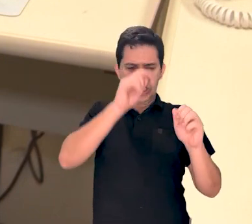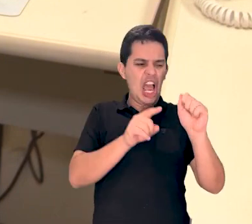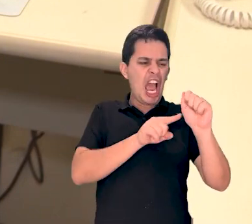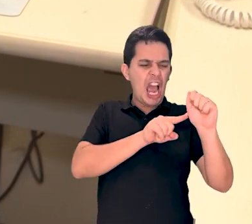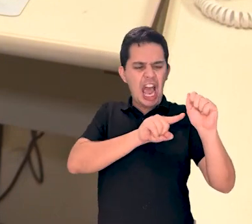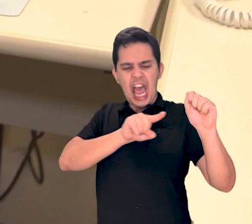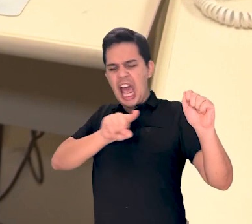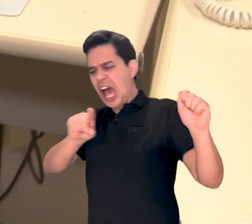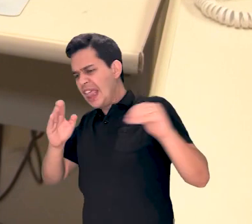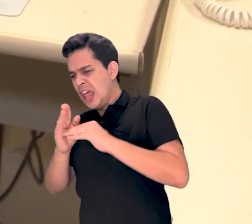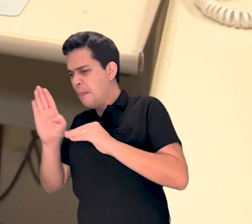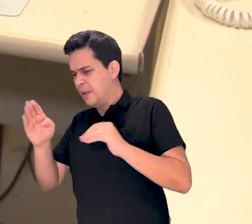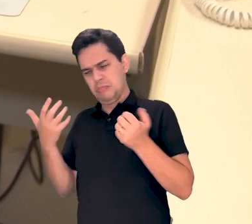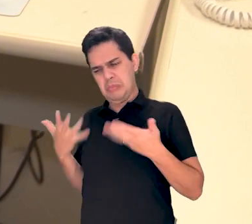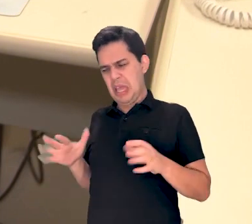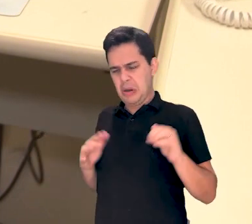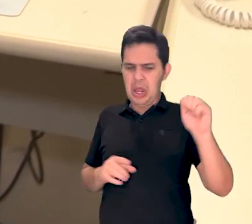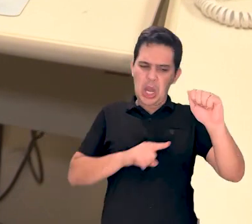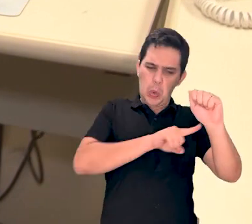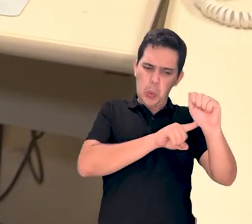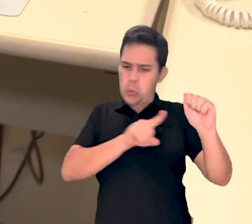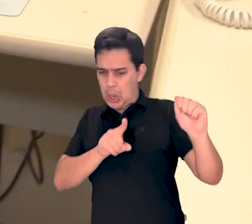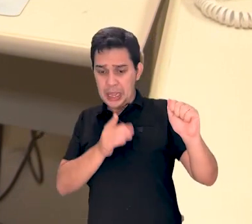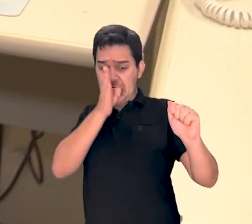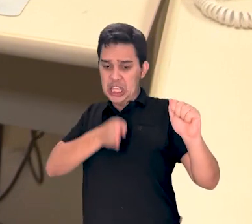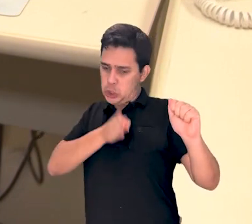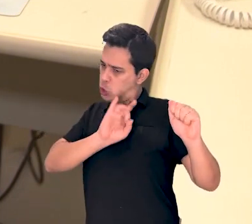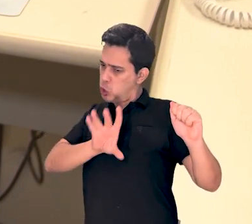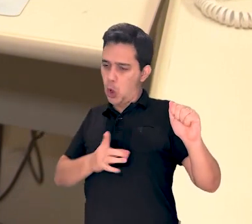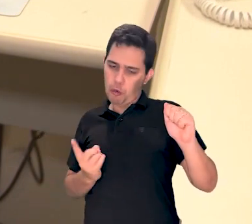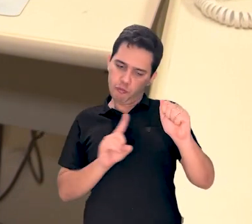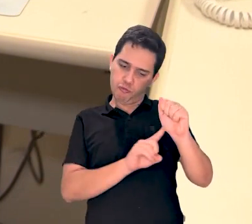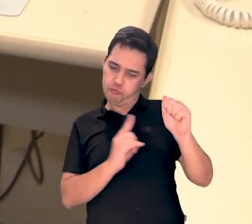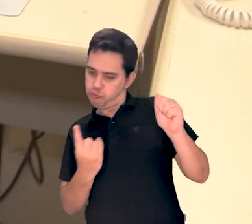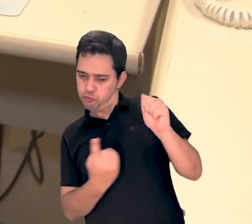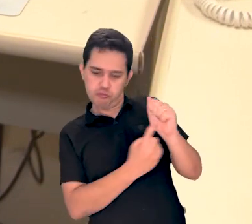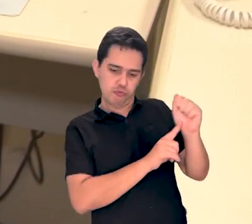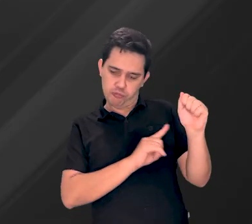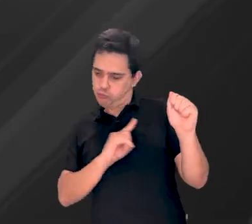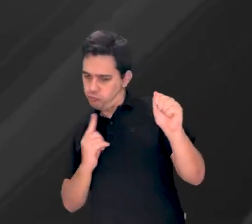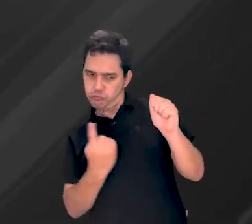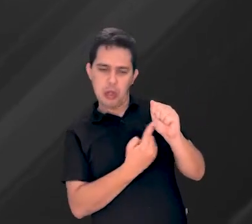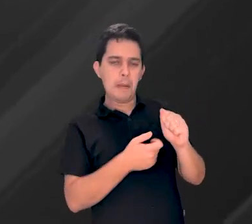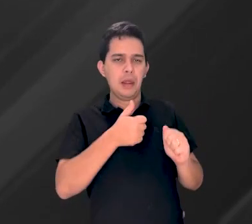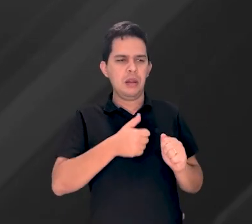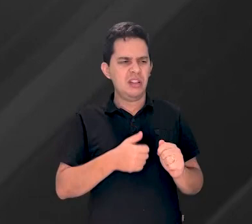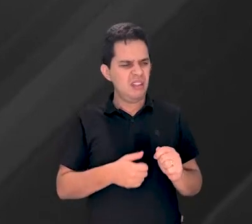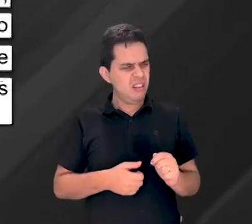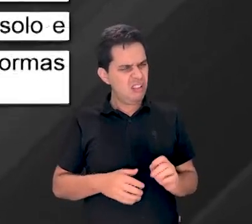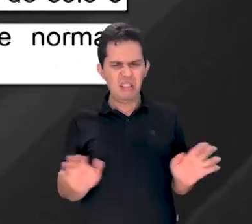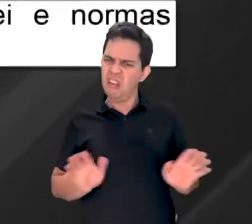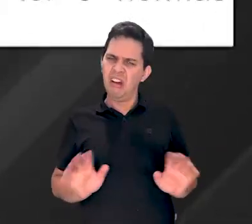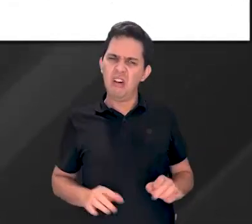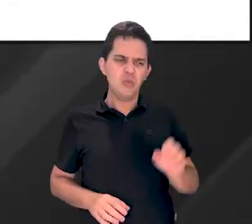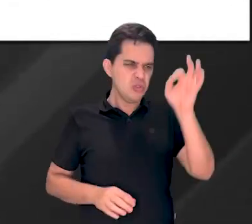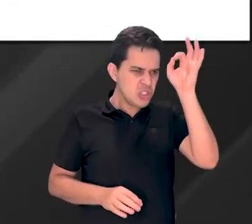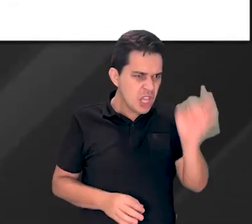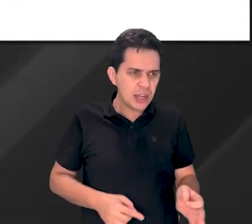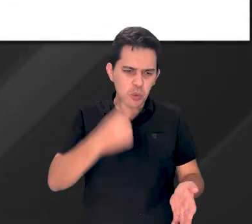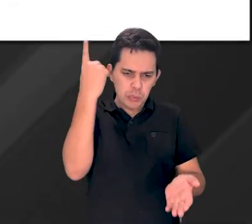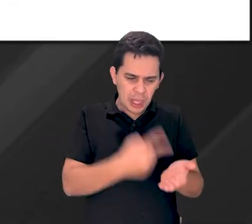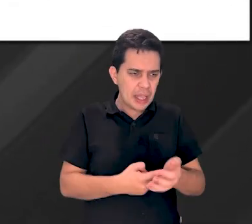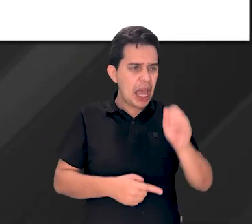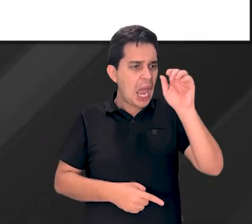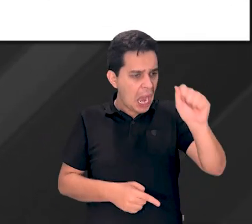quero ir mais até o ponto b mas como assim é essa é a sua função de servir o público que precisa